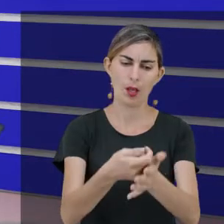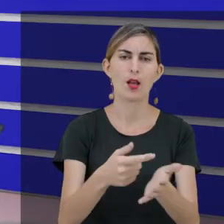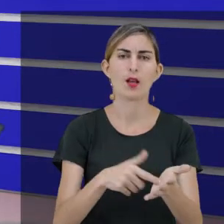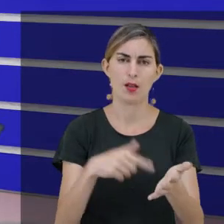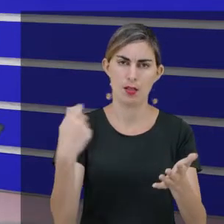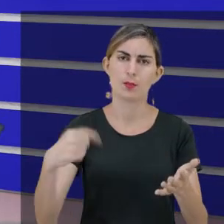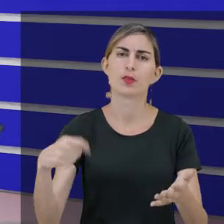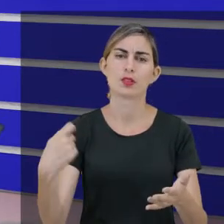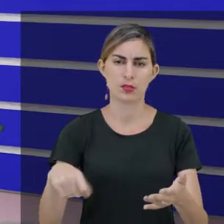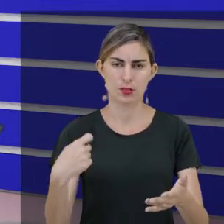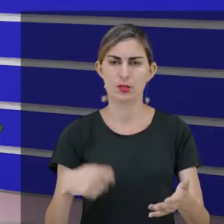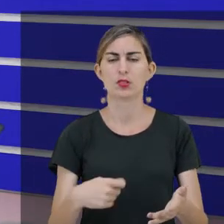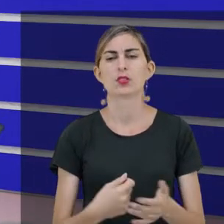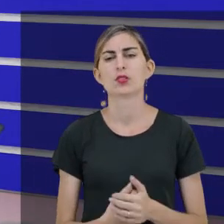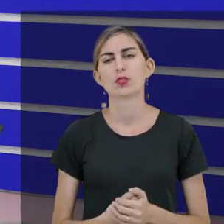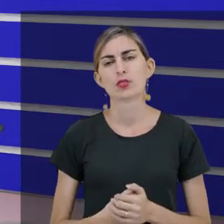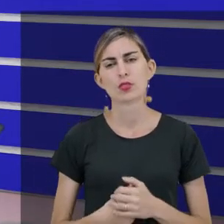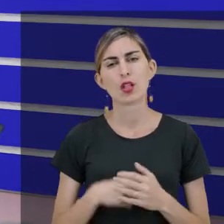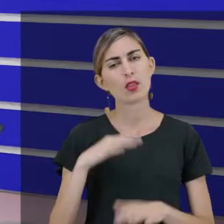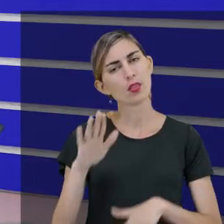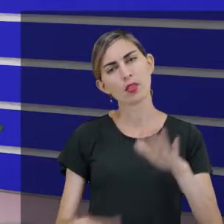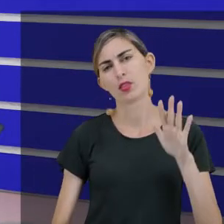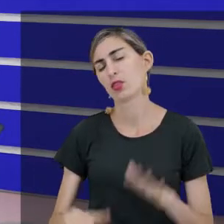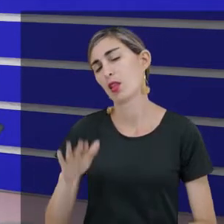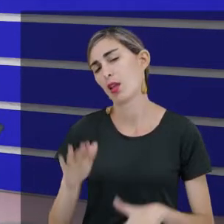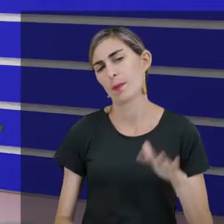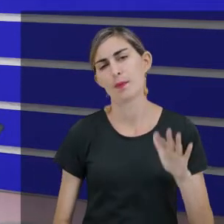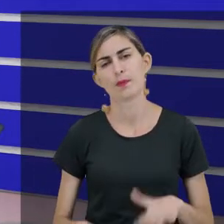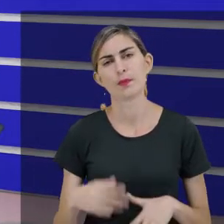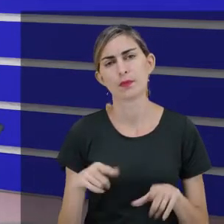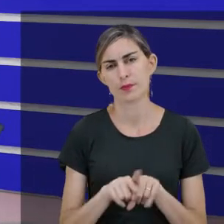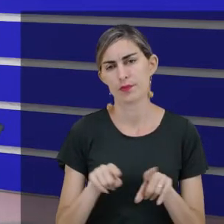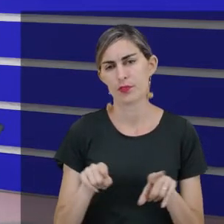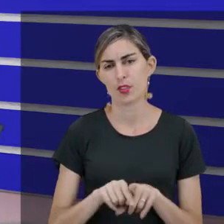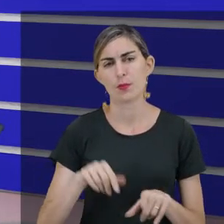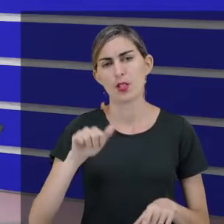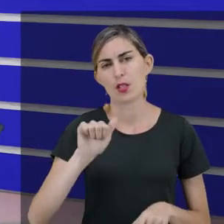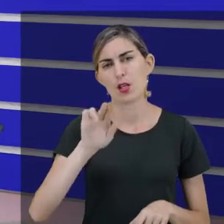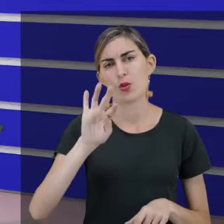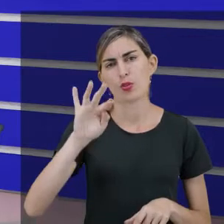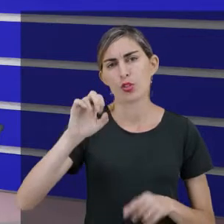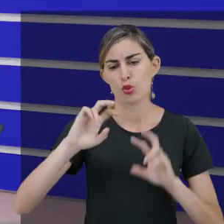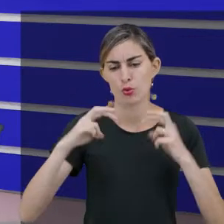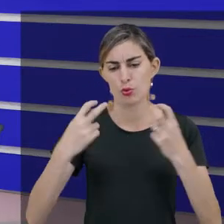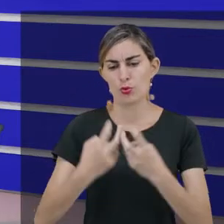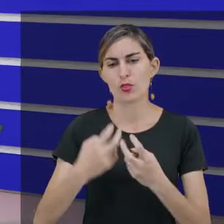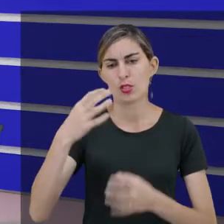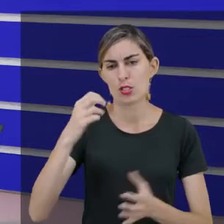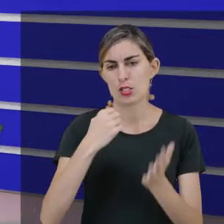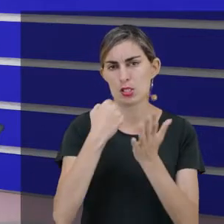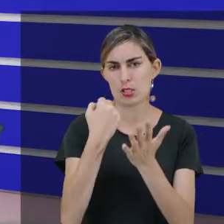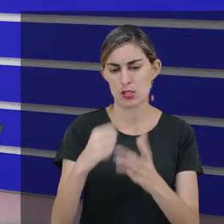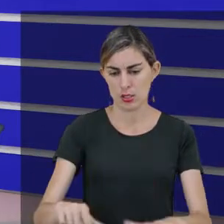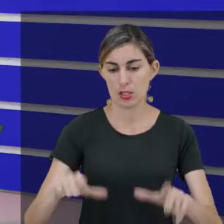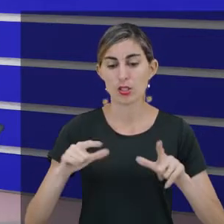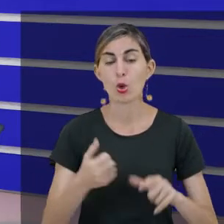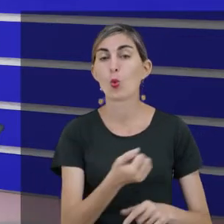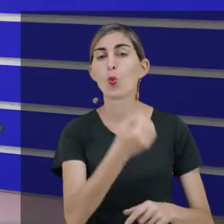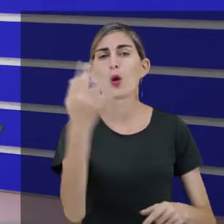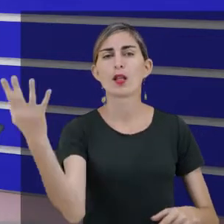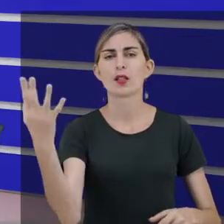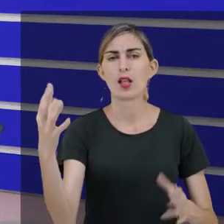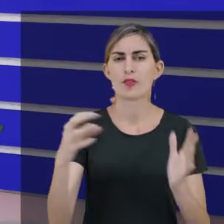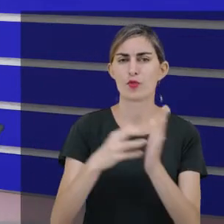certificação, ela é paga e vai depender muito, né? A auditoria de certificação, ela é estipulada pela quantidade de